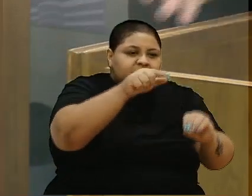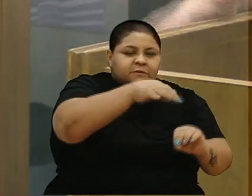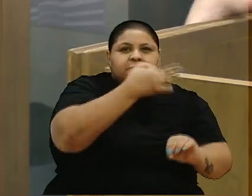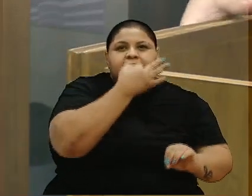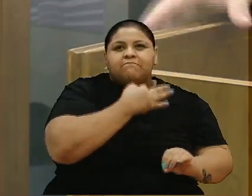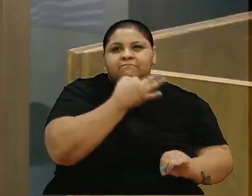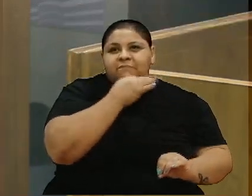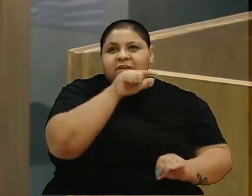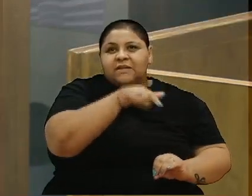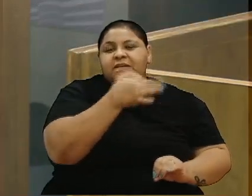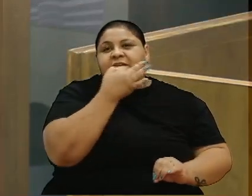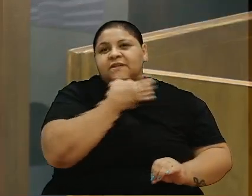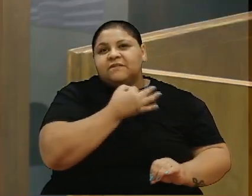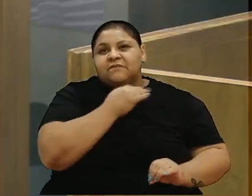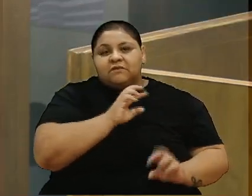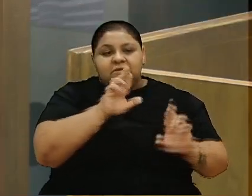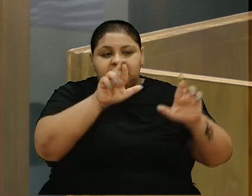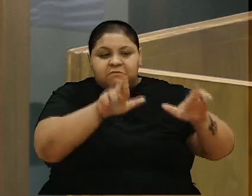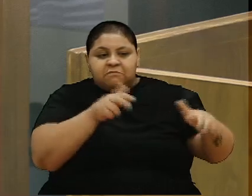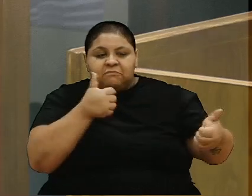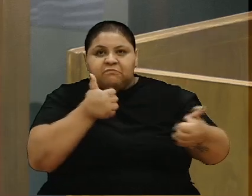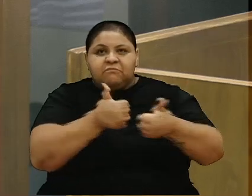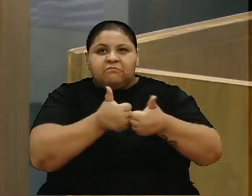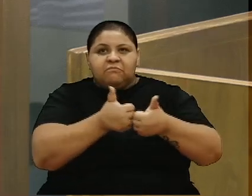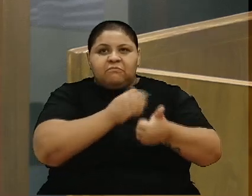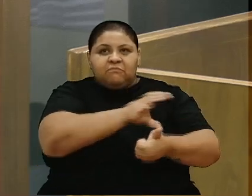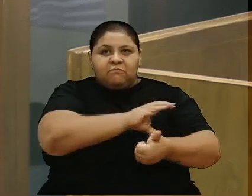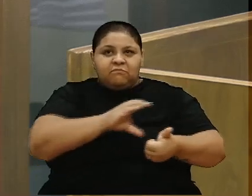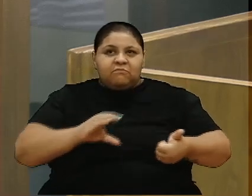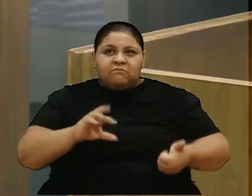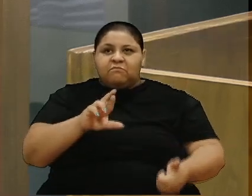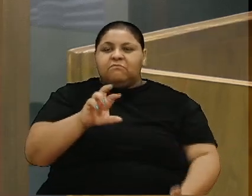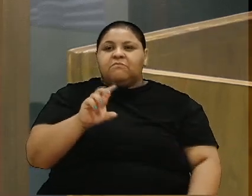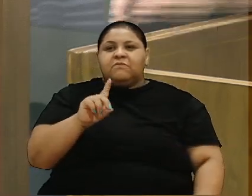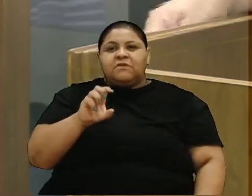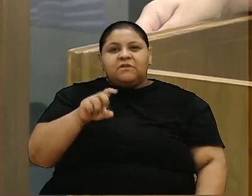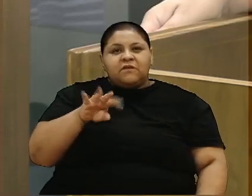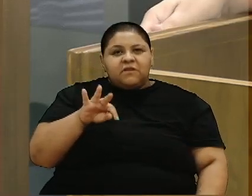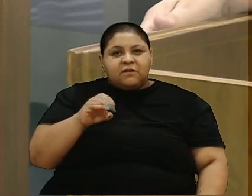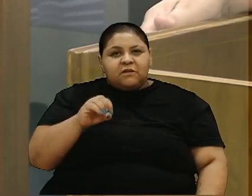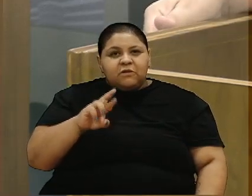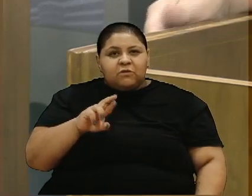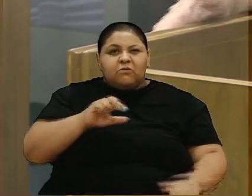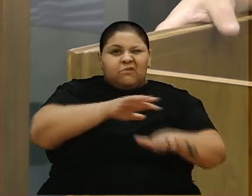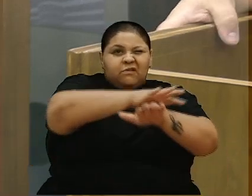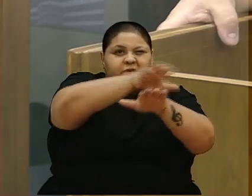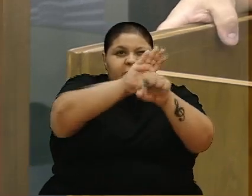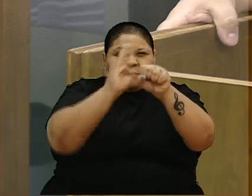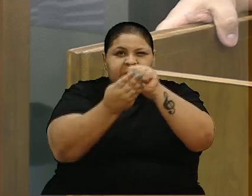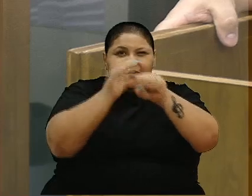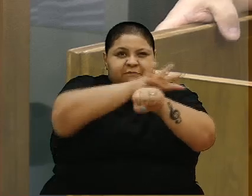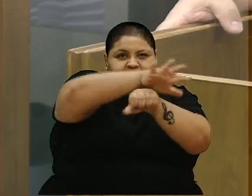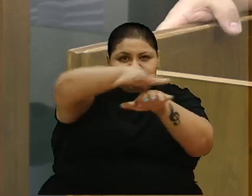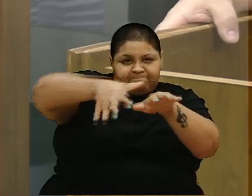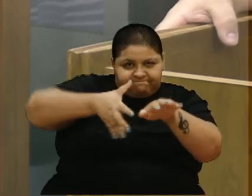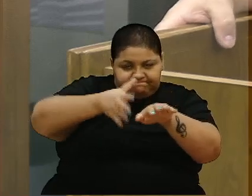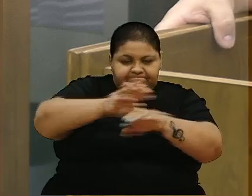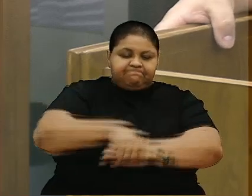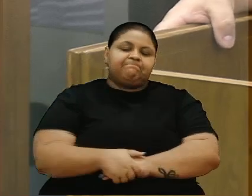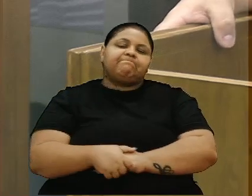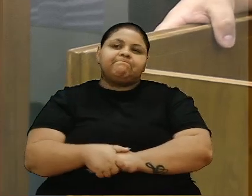se fixavam residência nessa região. Cristo Redentor, Panassolo, Exposição, Vila Ipiranga. Bom, com o tempo,